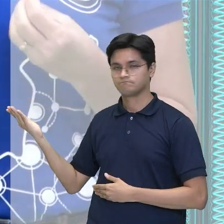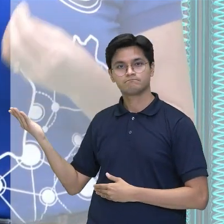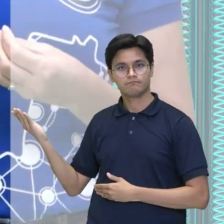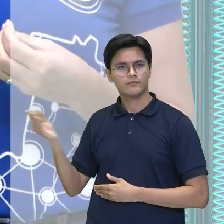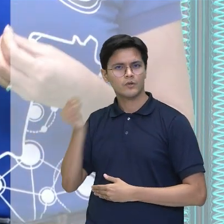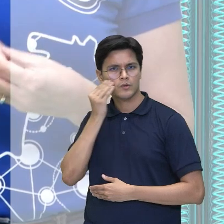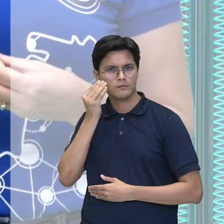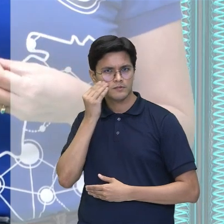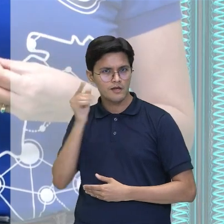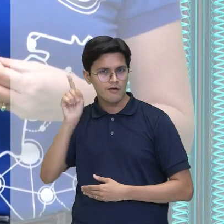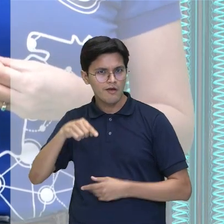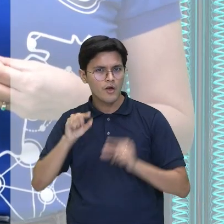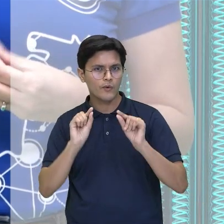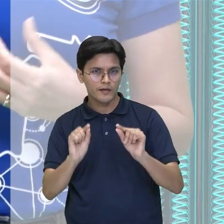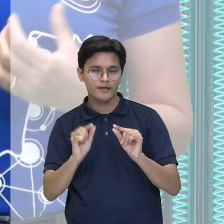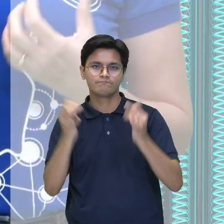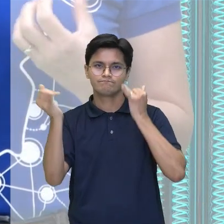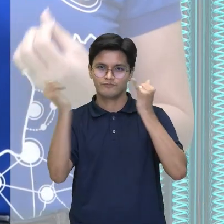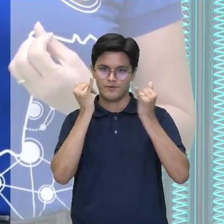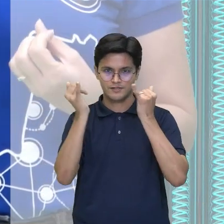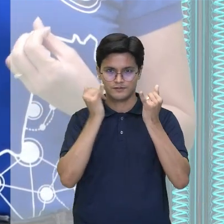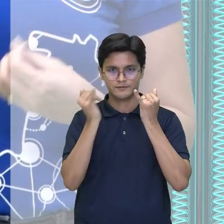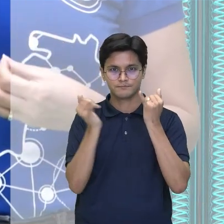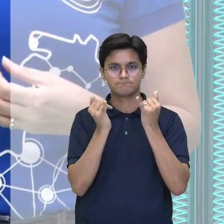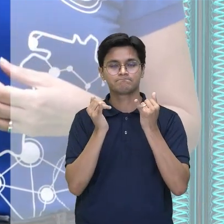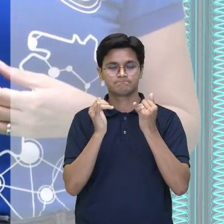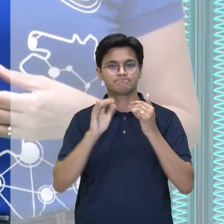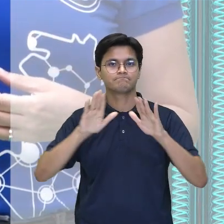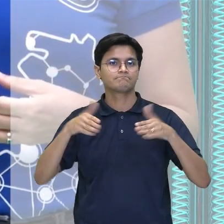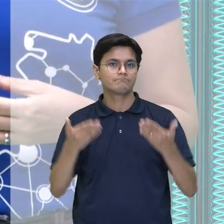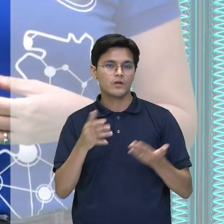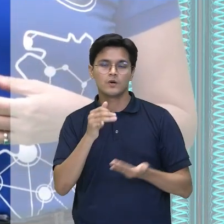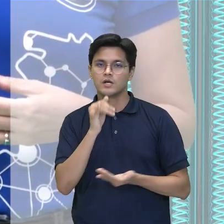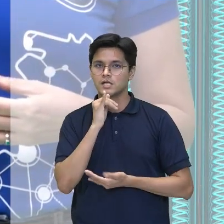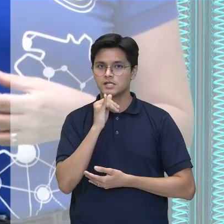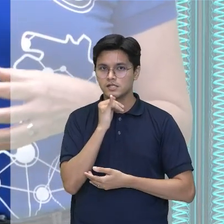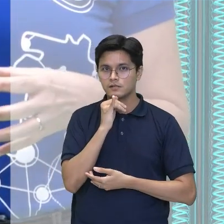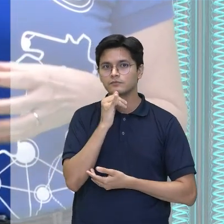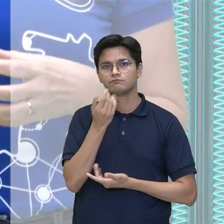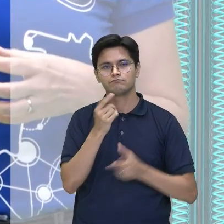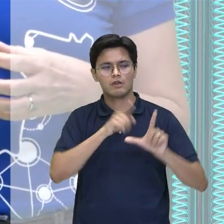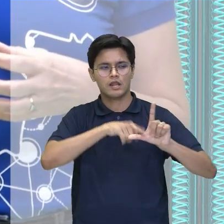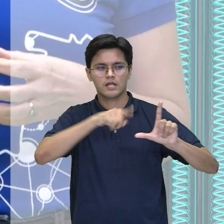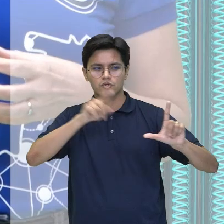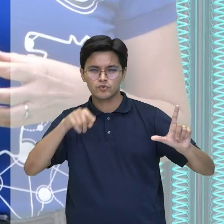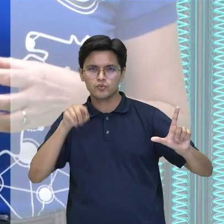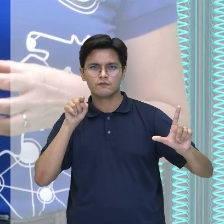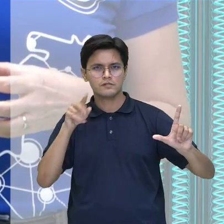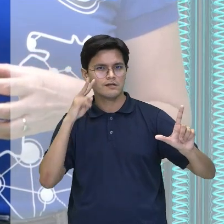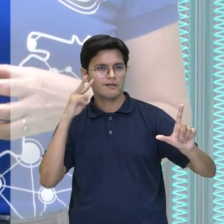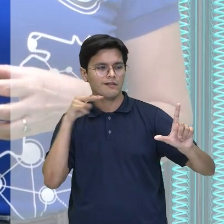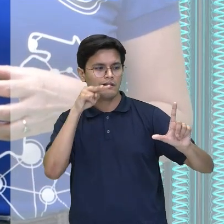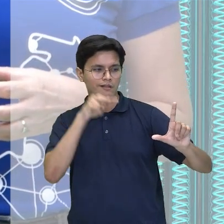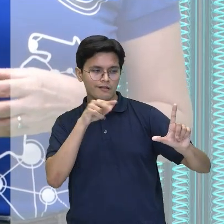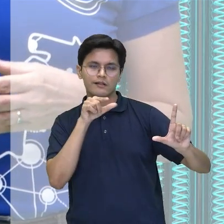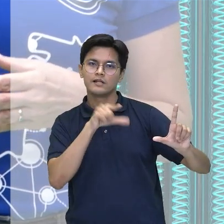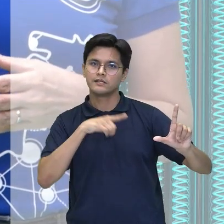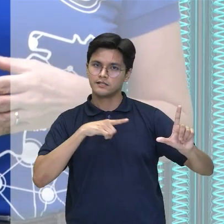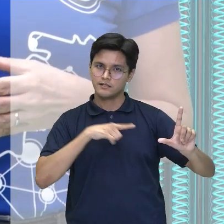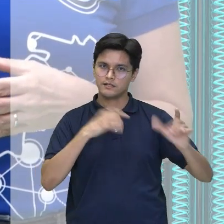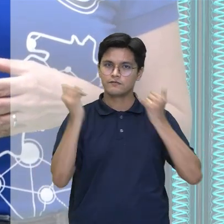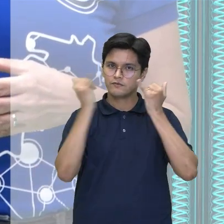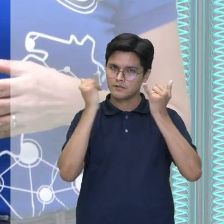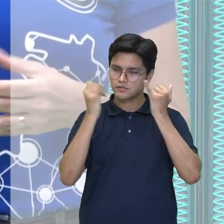observa são informações. Então, quando você faz a leitura de um gráfico também, ele tem informações